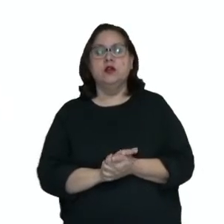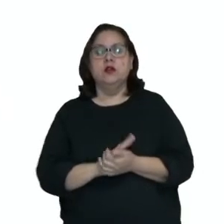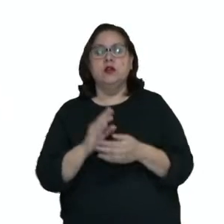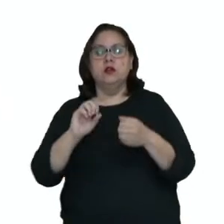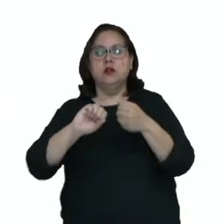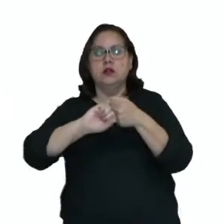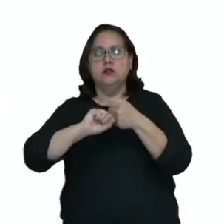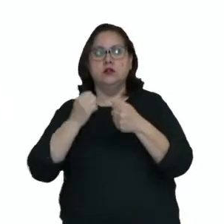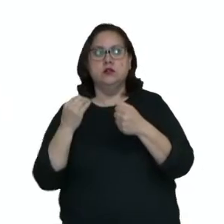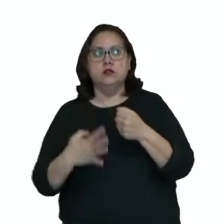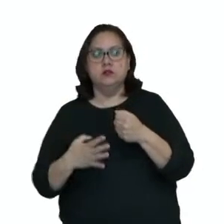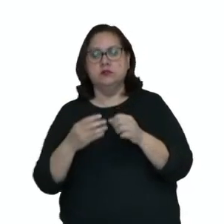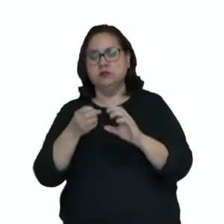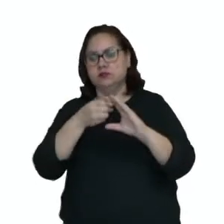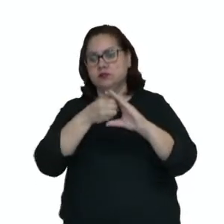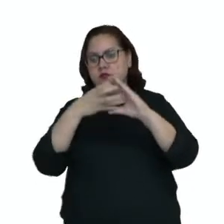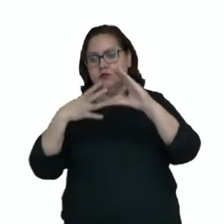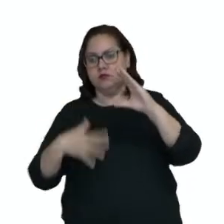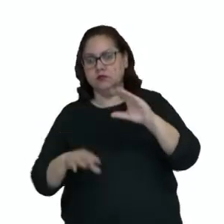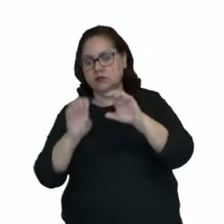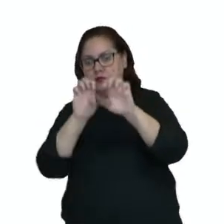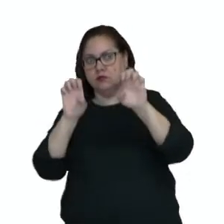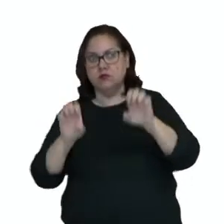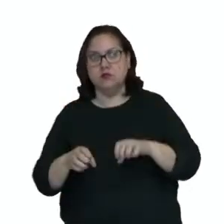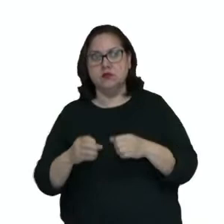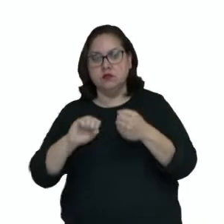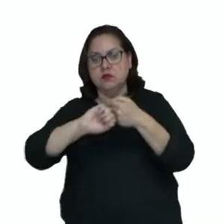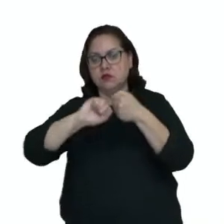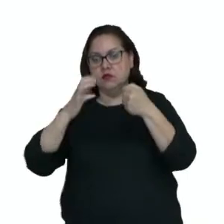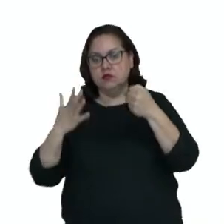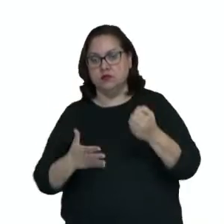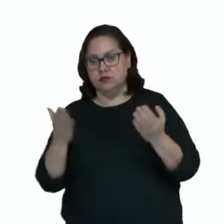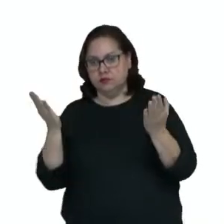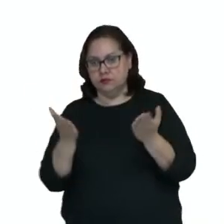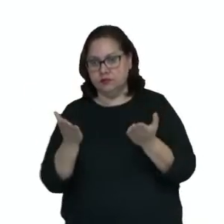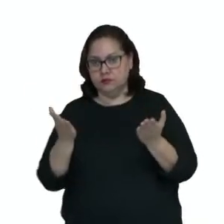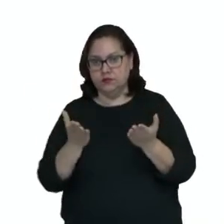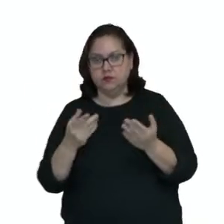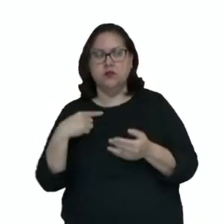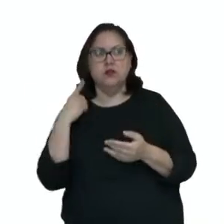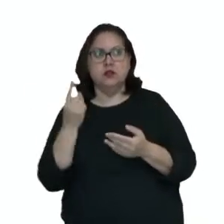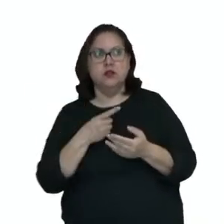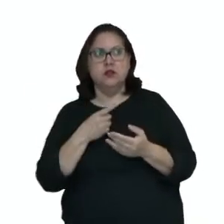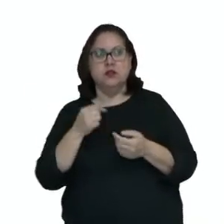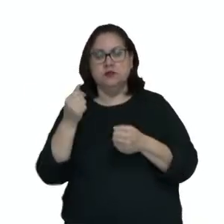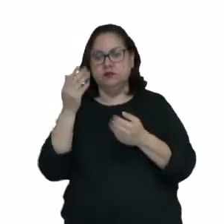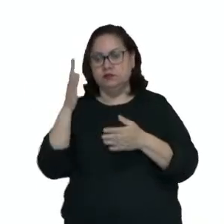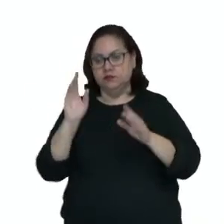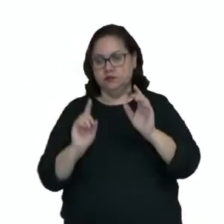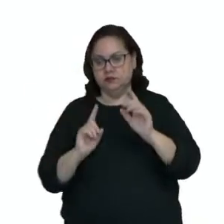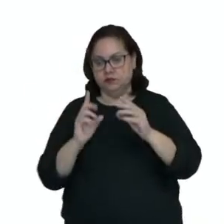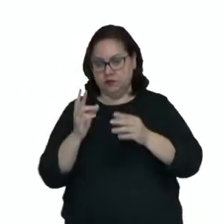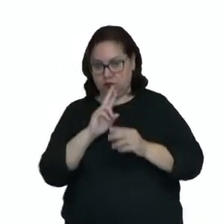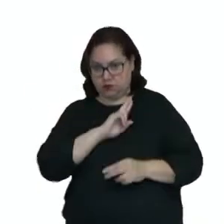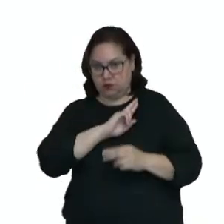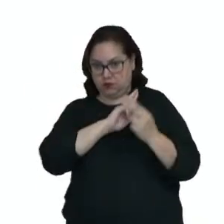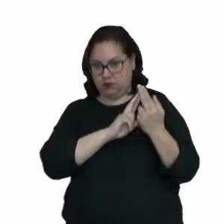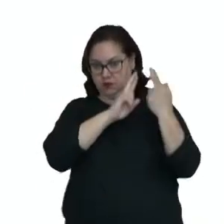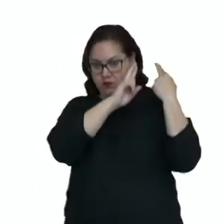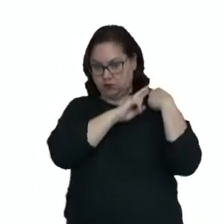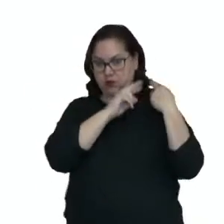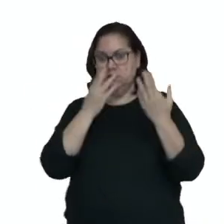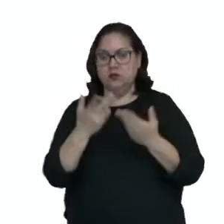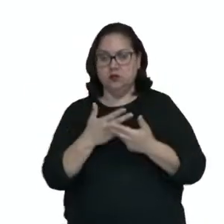Bom, as características do sistema democrático atual. As instituições políticas responsáveis pelas